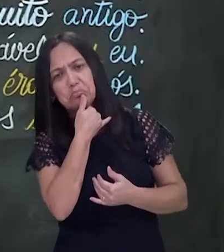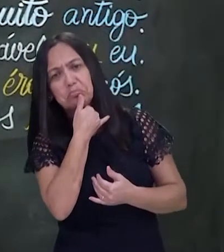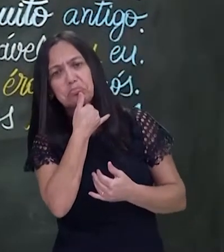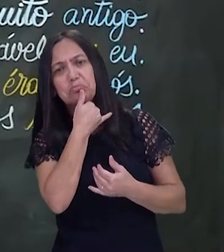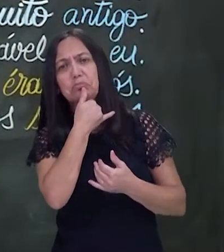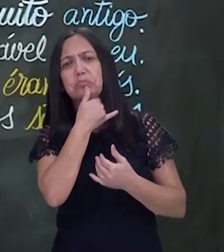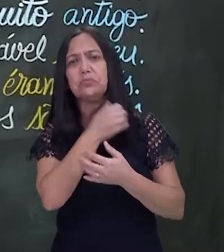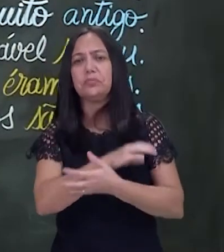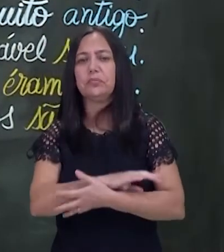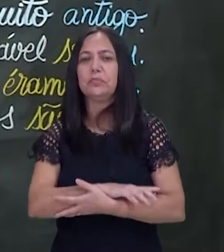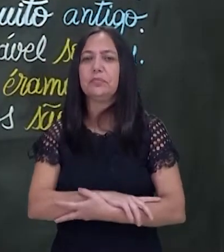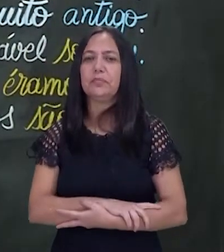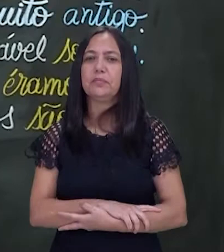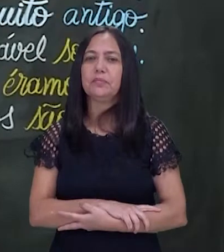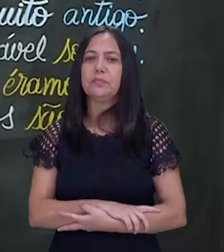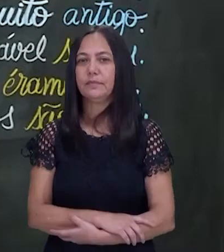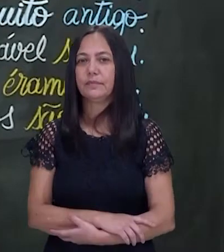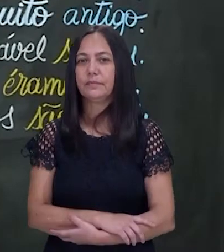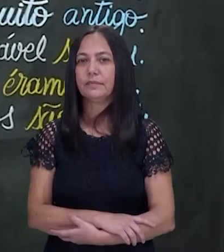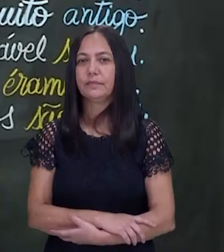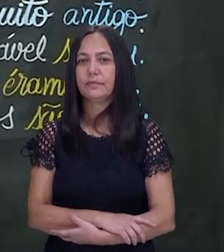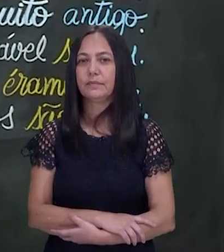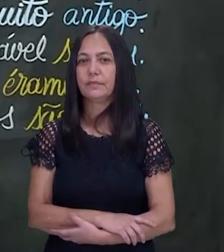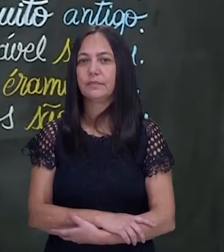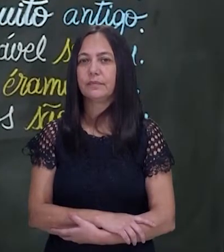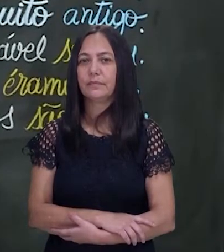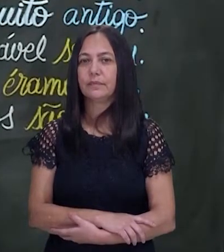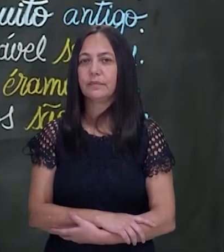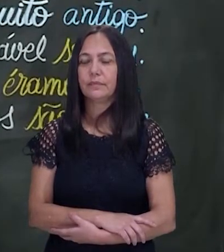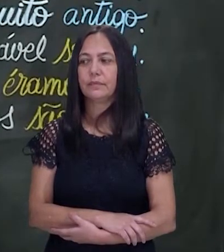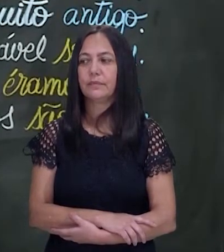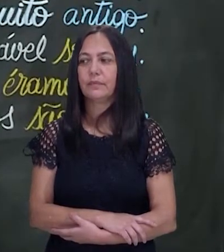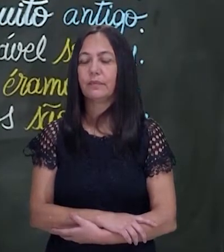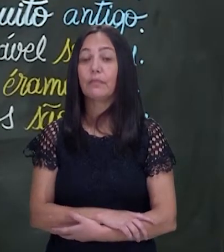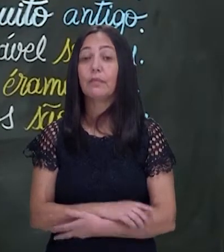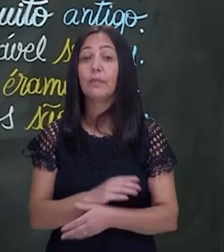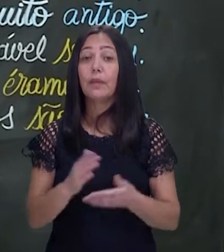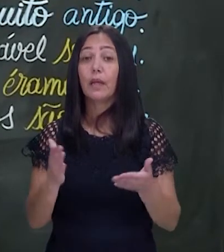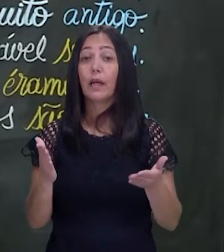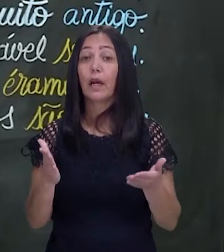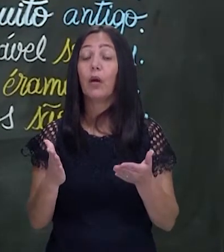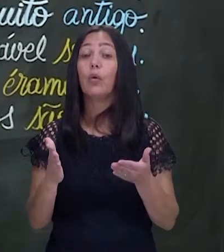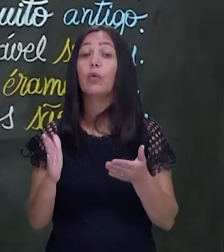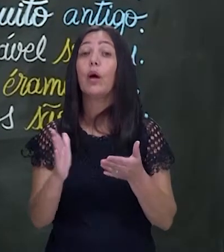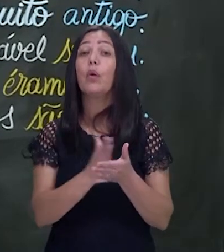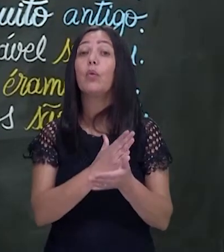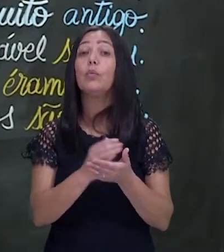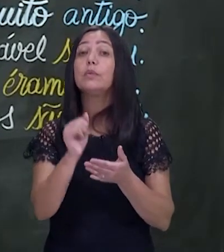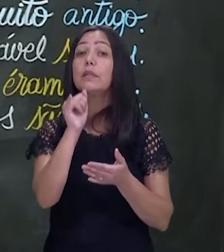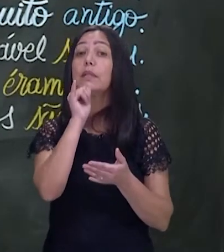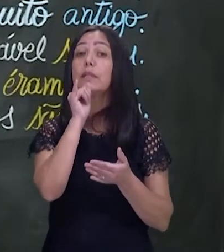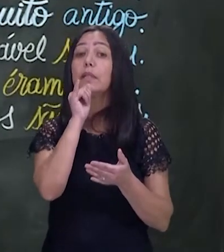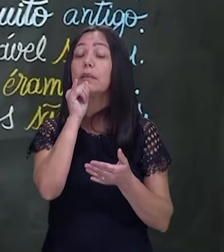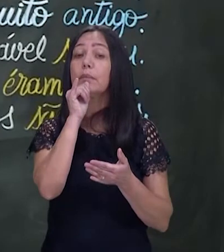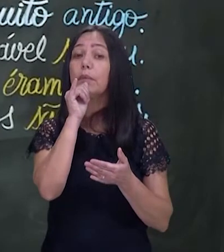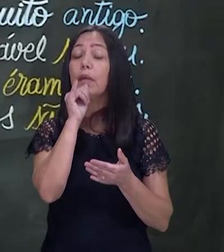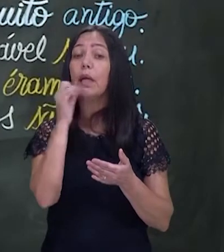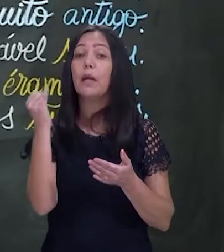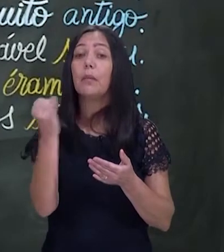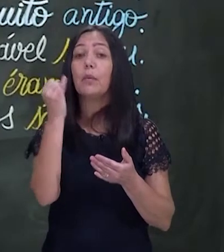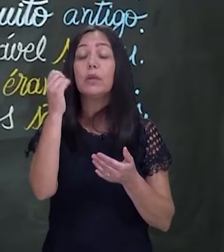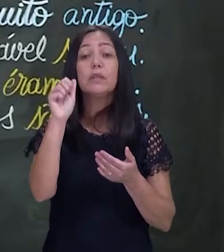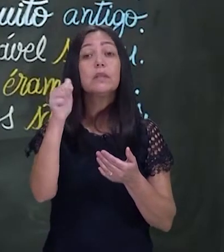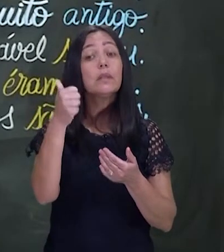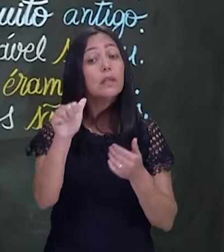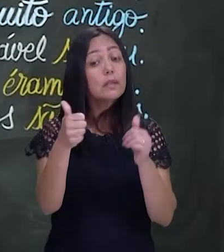de característica que vai ajudar você na identificação. Vamos perceber aqui agora alguns exemplos. Sempre bom analisar sintaticamente a